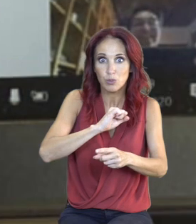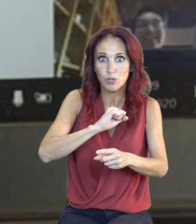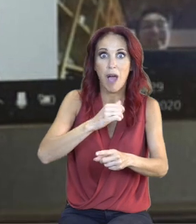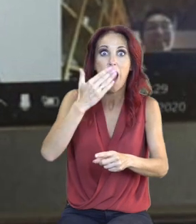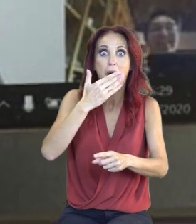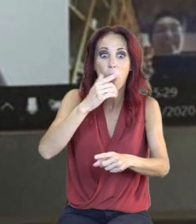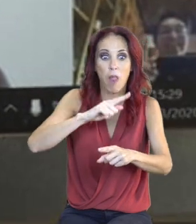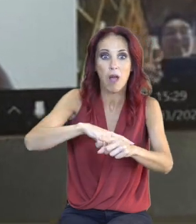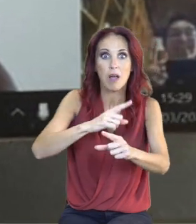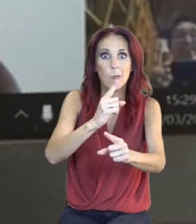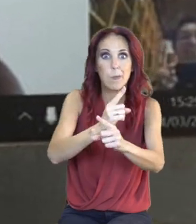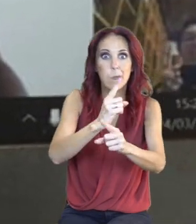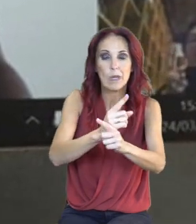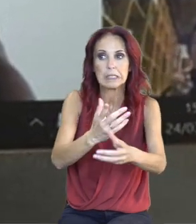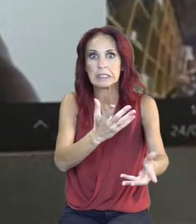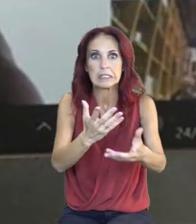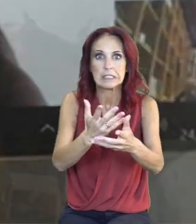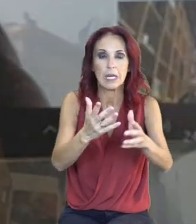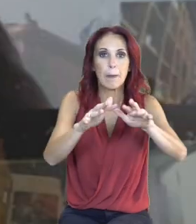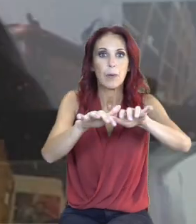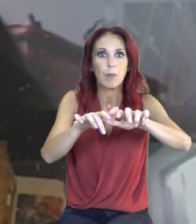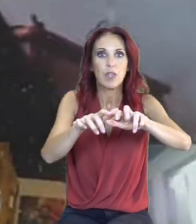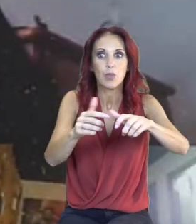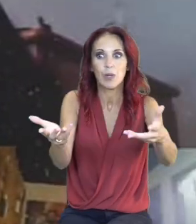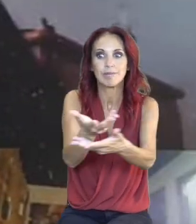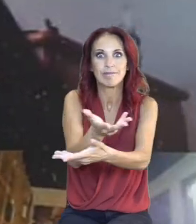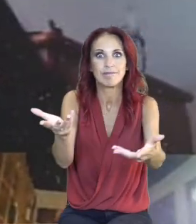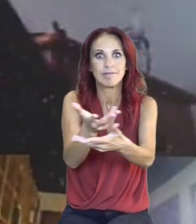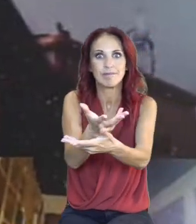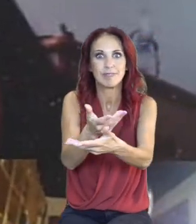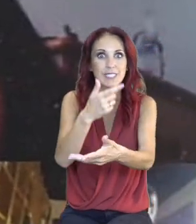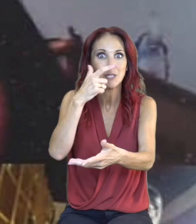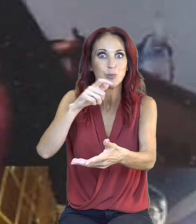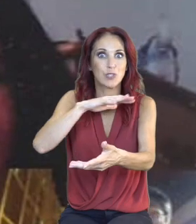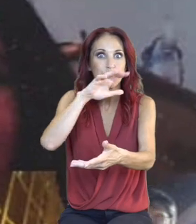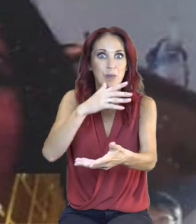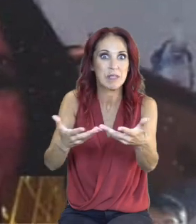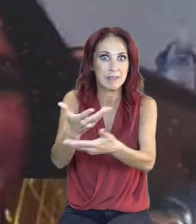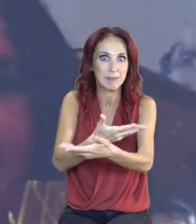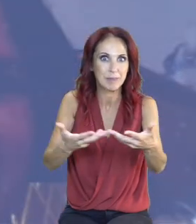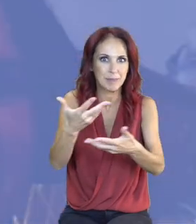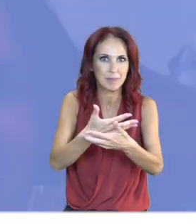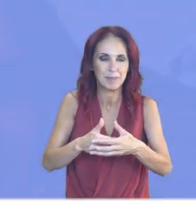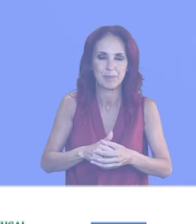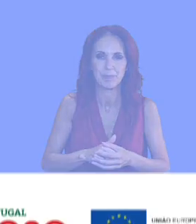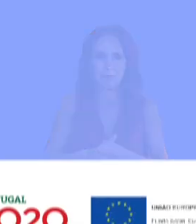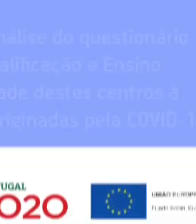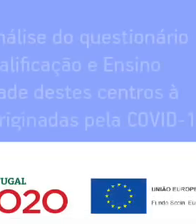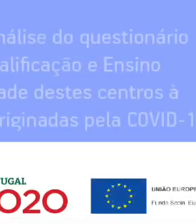filhos em aulas e portanto era necessário também o equipamento ser partilhado entre os